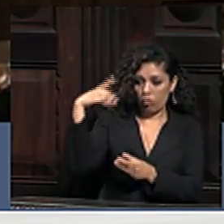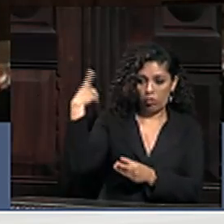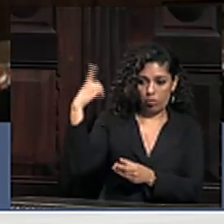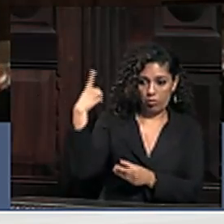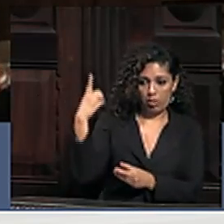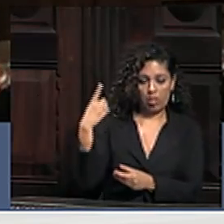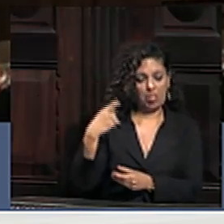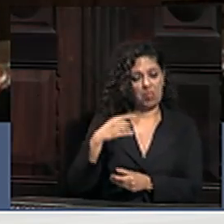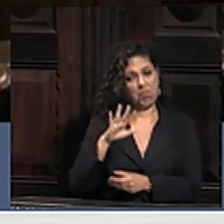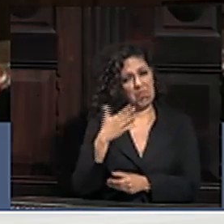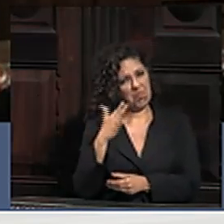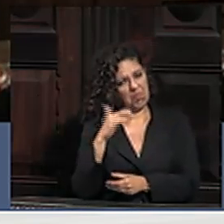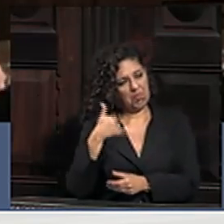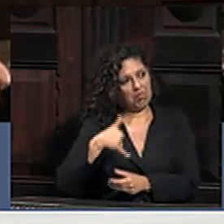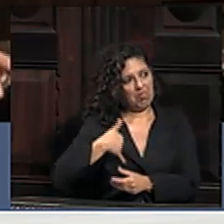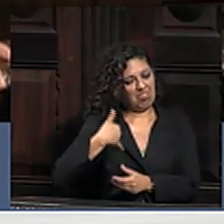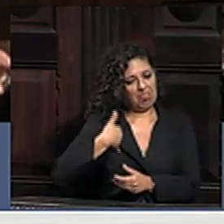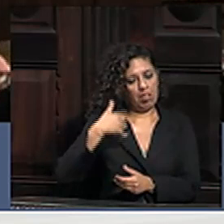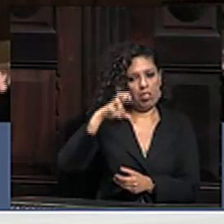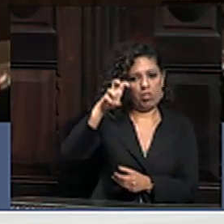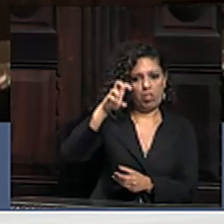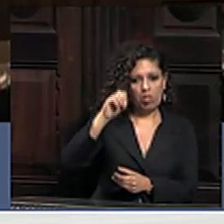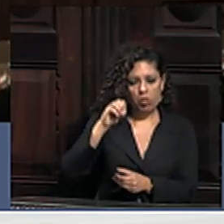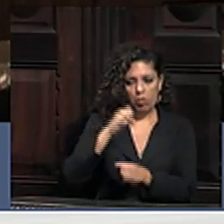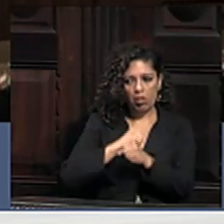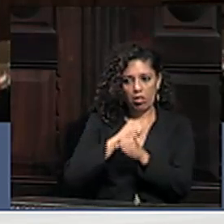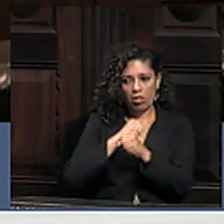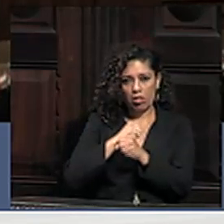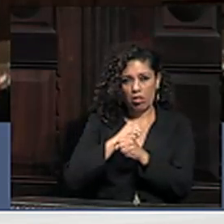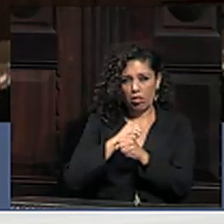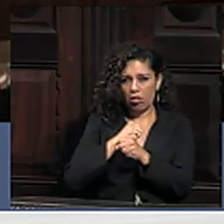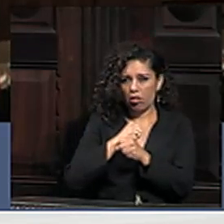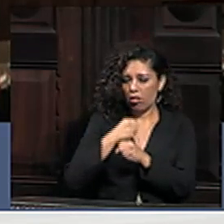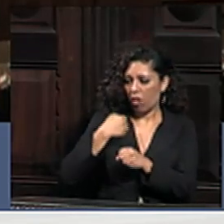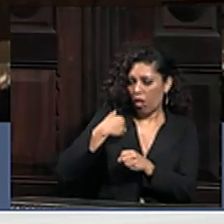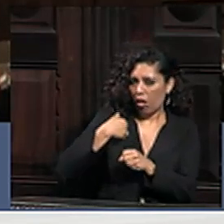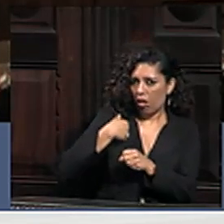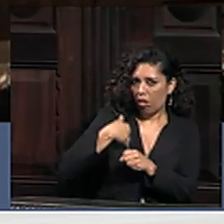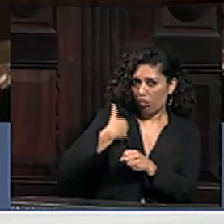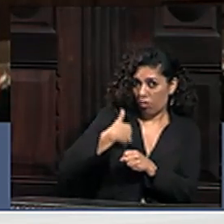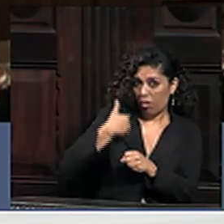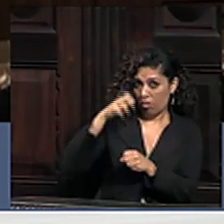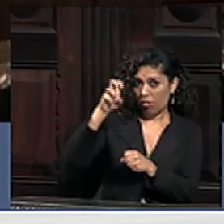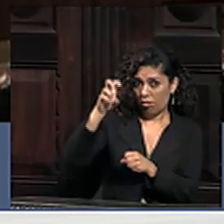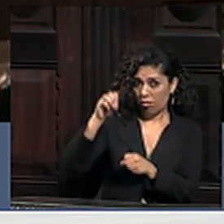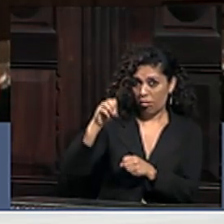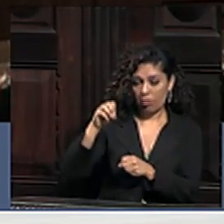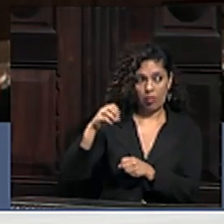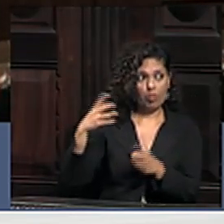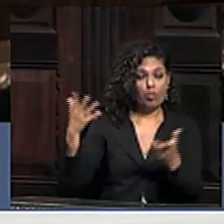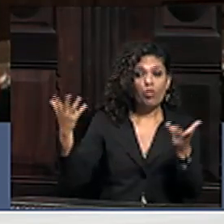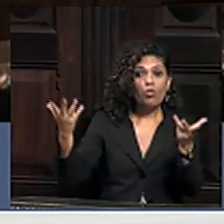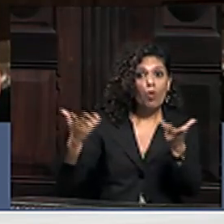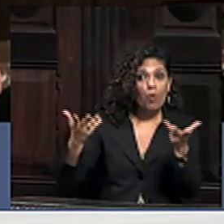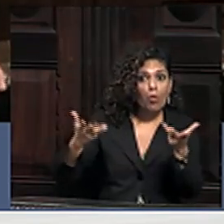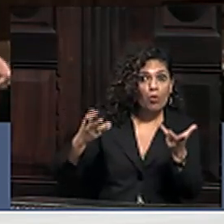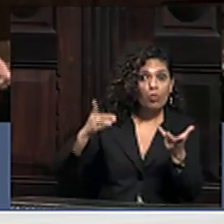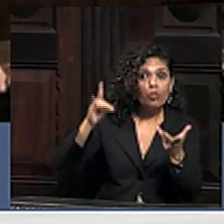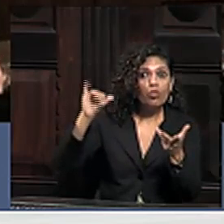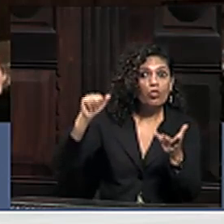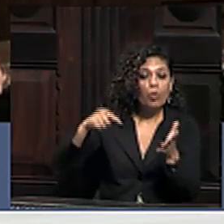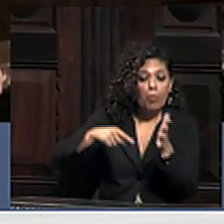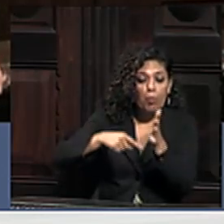faixa etária ali de uns 50 anos, que hoje, deputado Paulo Ramos, é 1º de